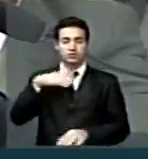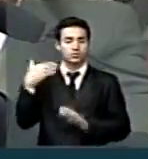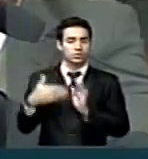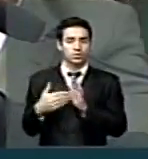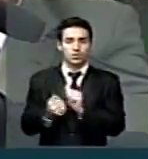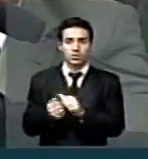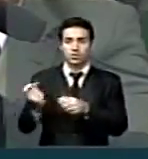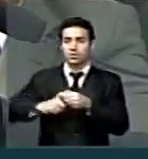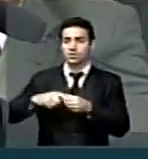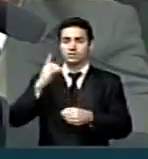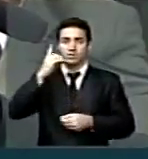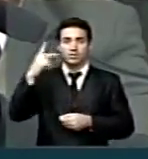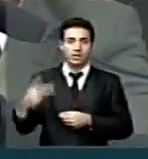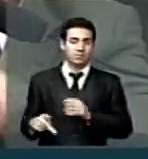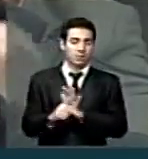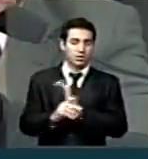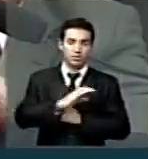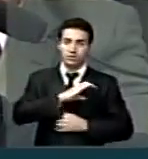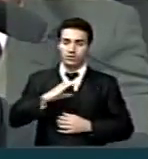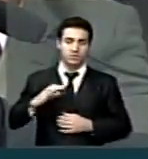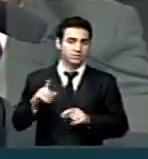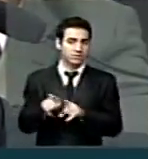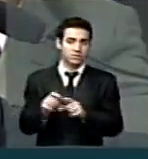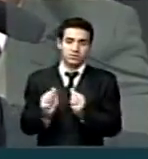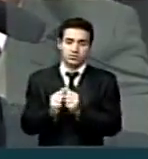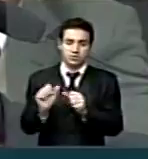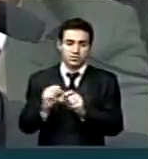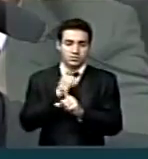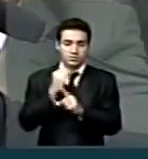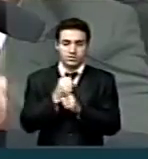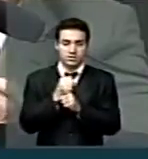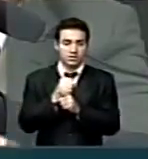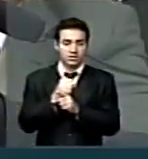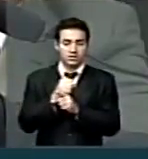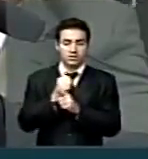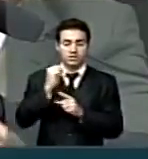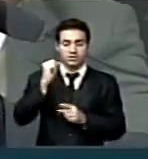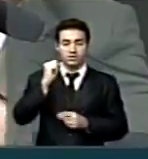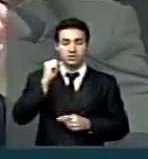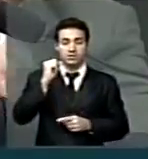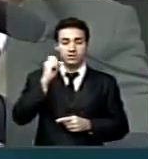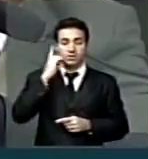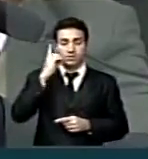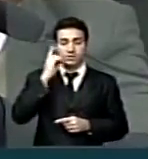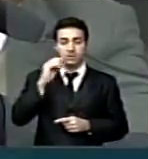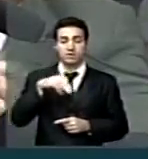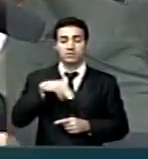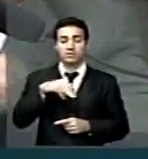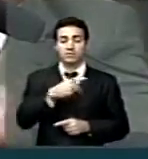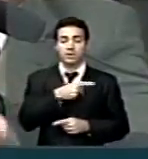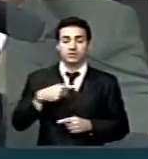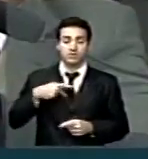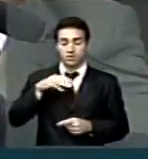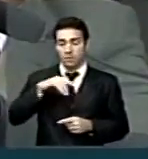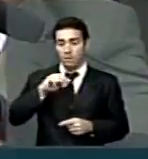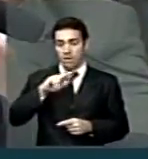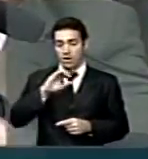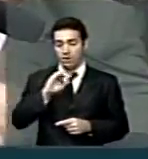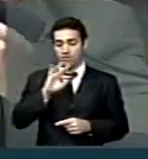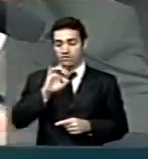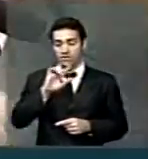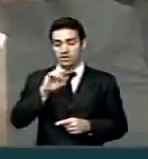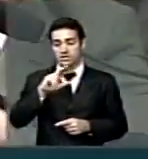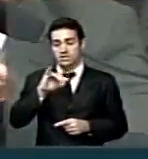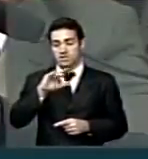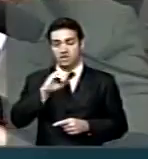deputados presentes desta comissão e com a sociedade organizada. O deputado pastor Marcos Feliciano tem esse compromisso e assim o fará.